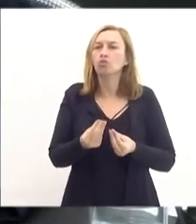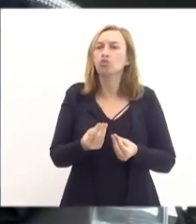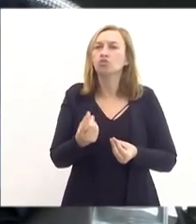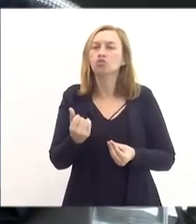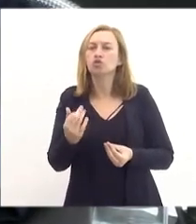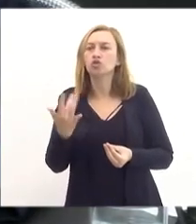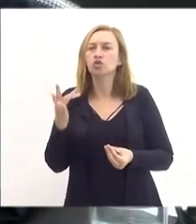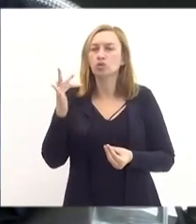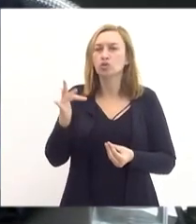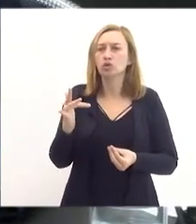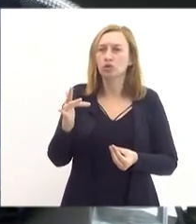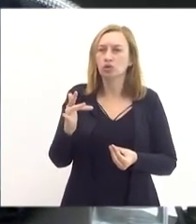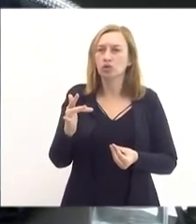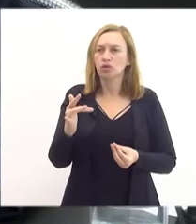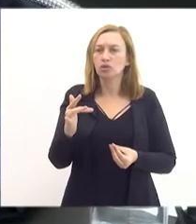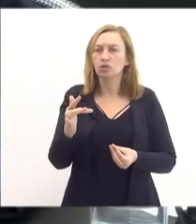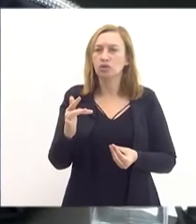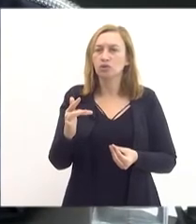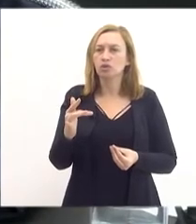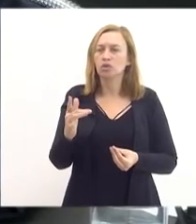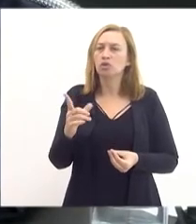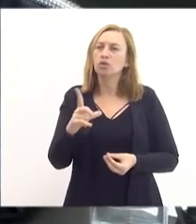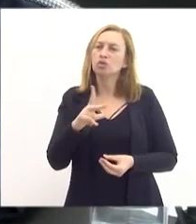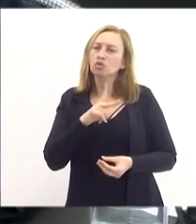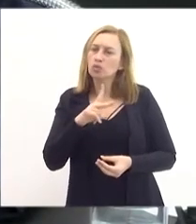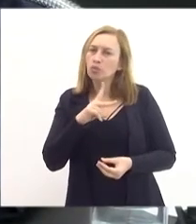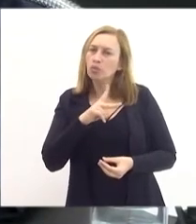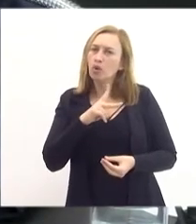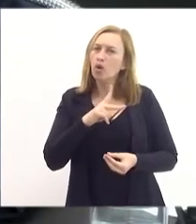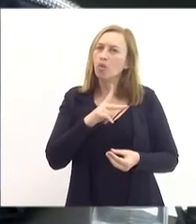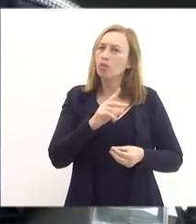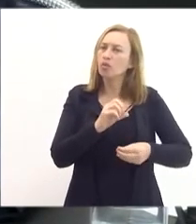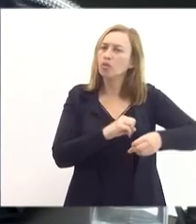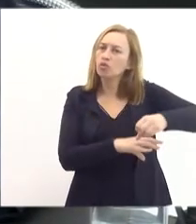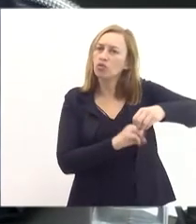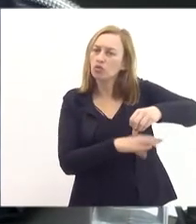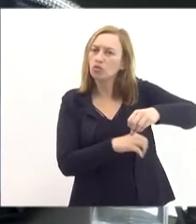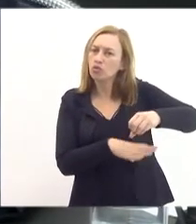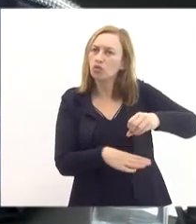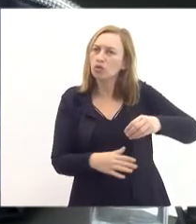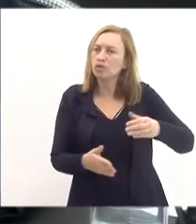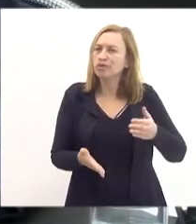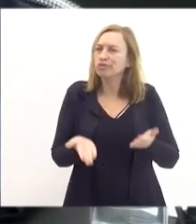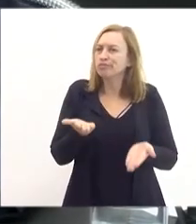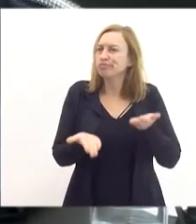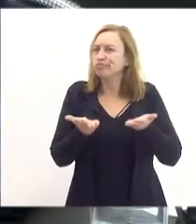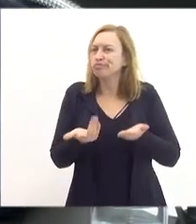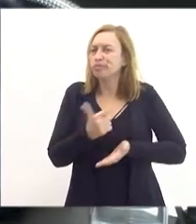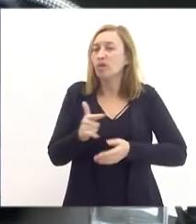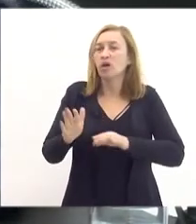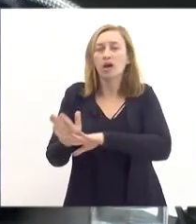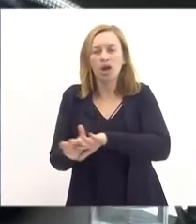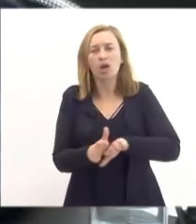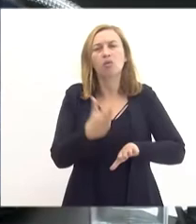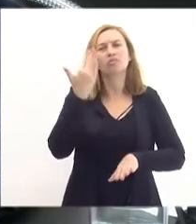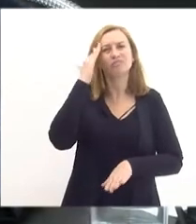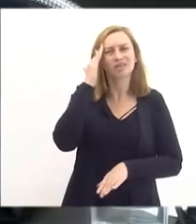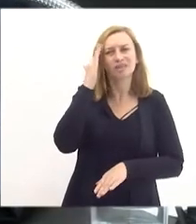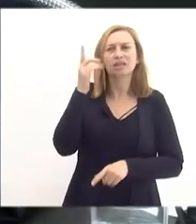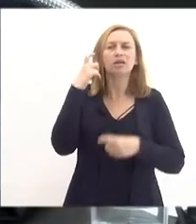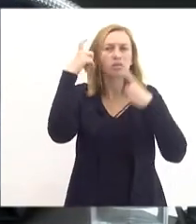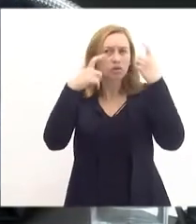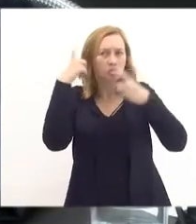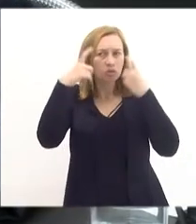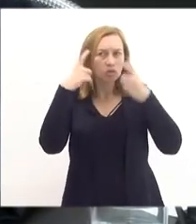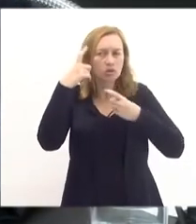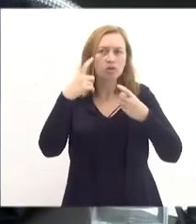inclusive descapitalizando o próprio fundo, fazendo todo esse desequilíbrio. Então, eu até compreendo a preocupação